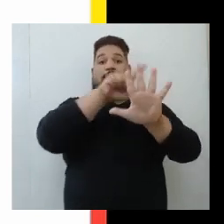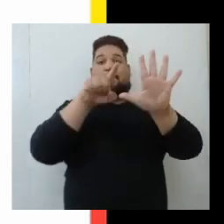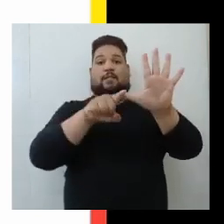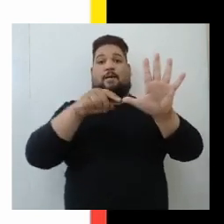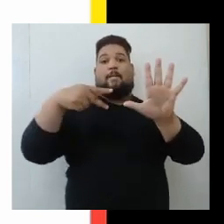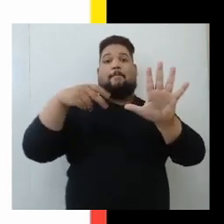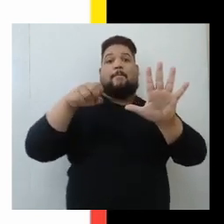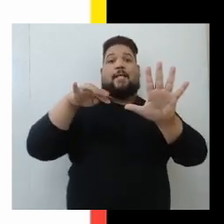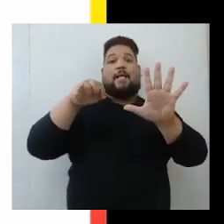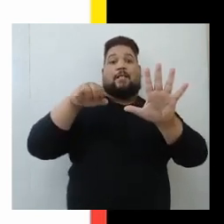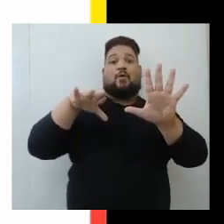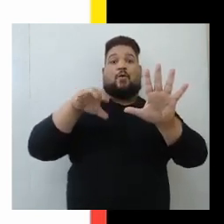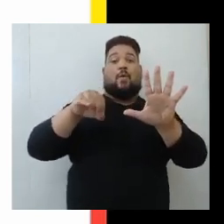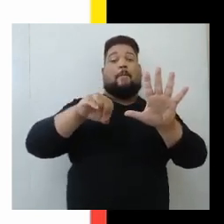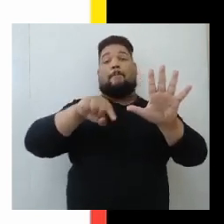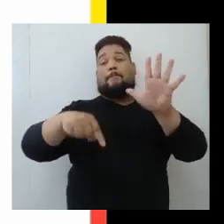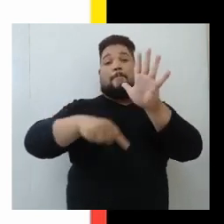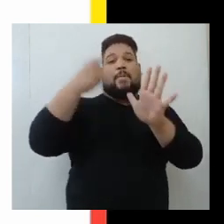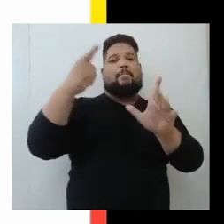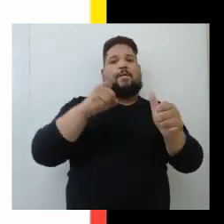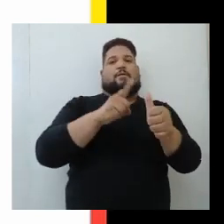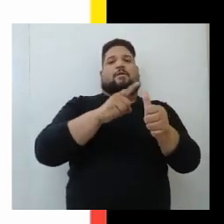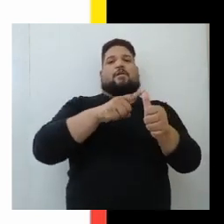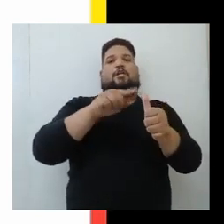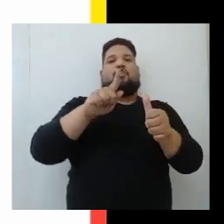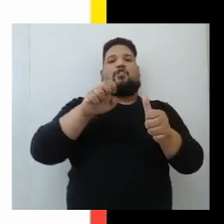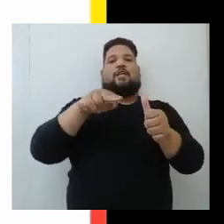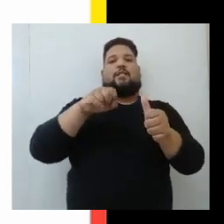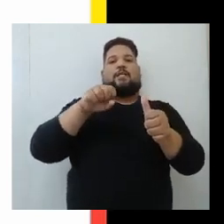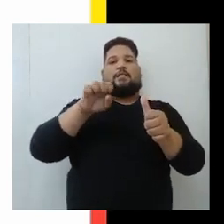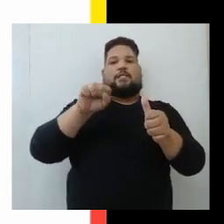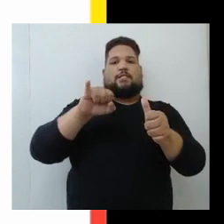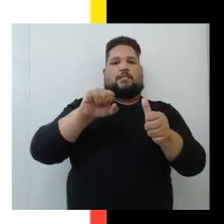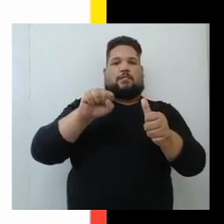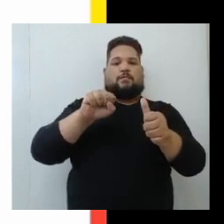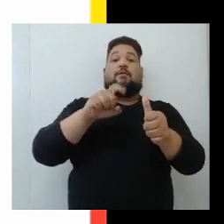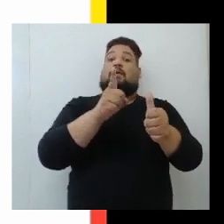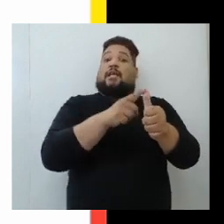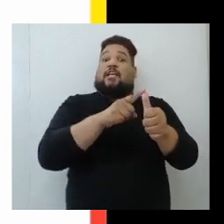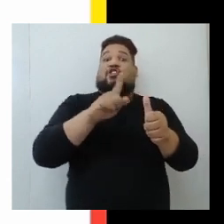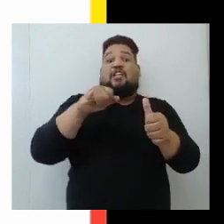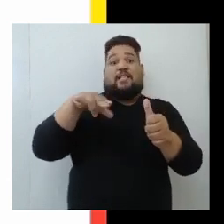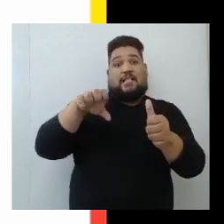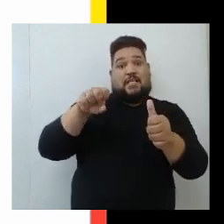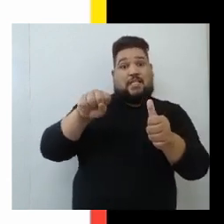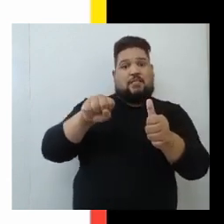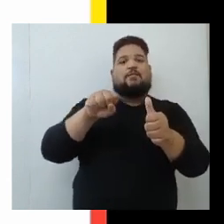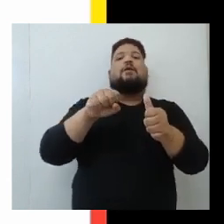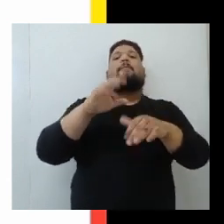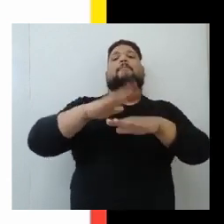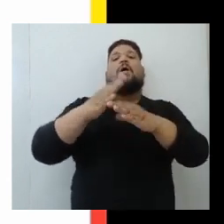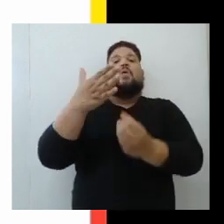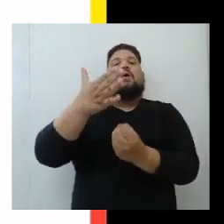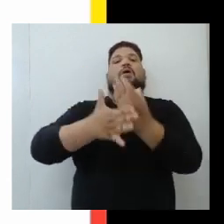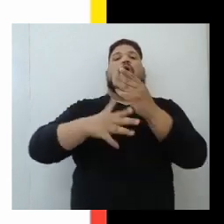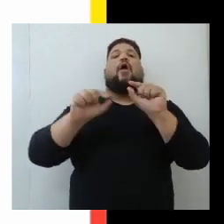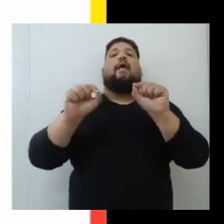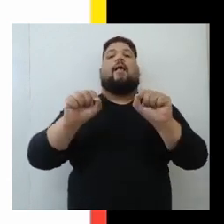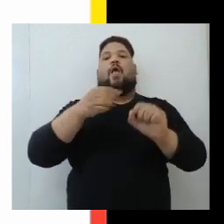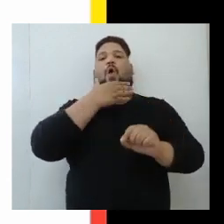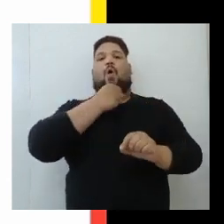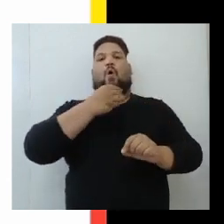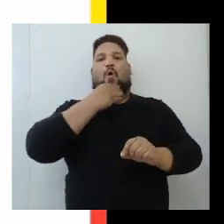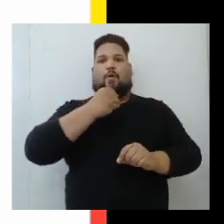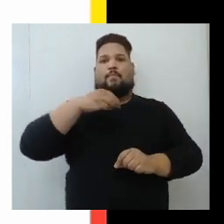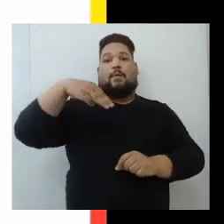do Gênesis. Dentro do conceito judaico-cristão, o Gênesis foi escrito por Moisés.